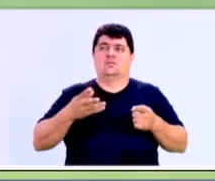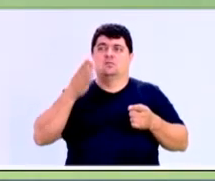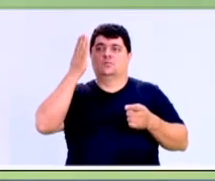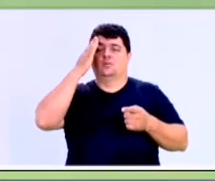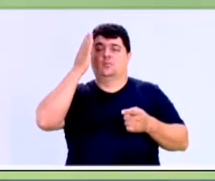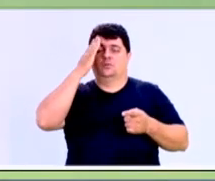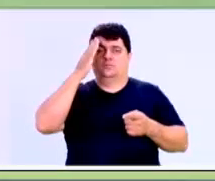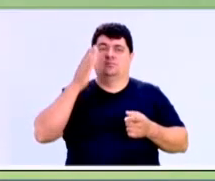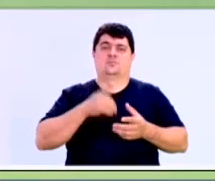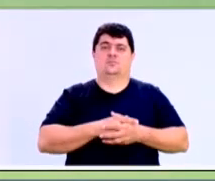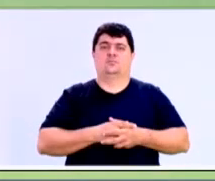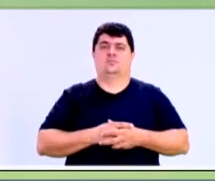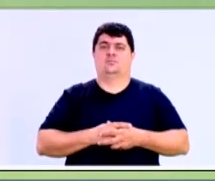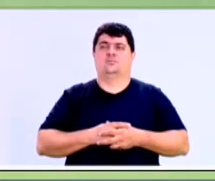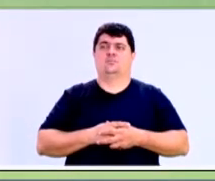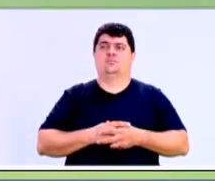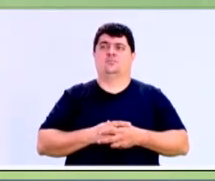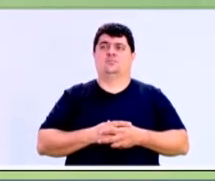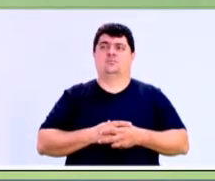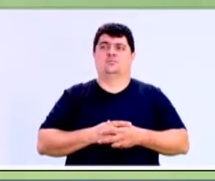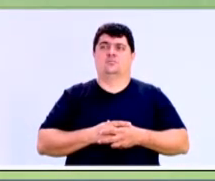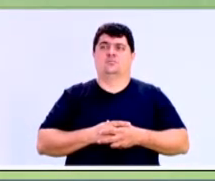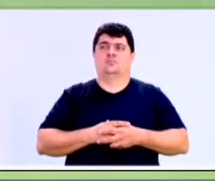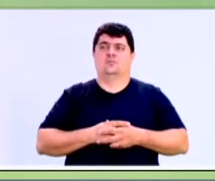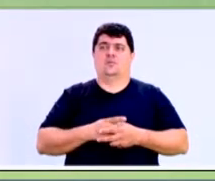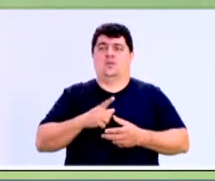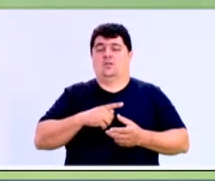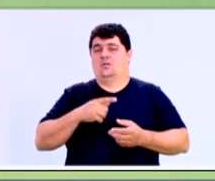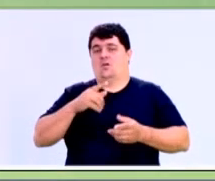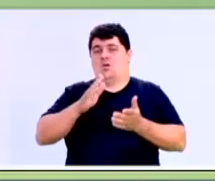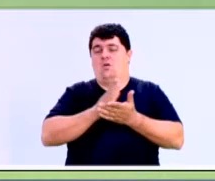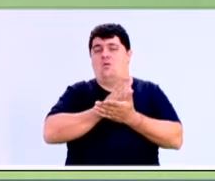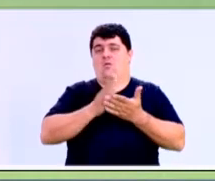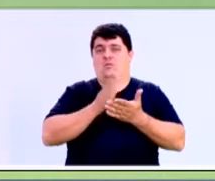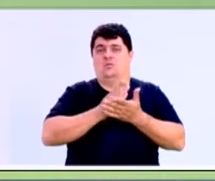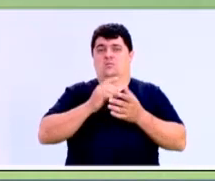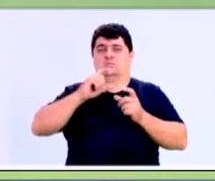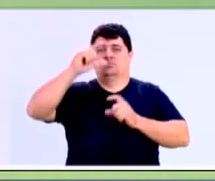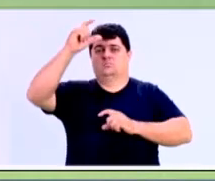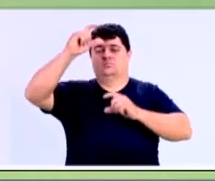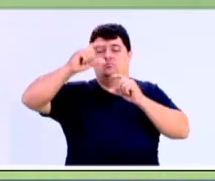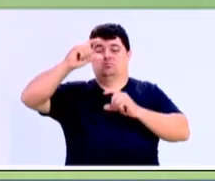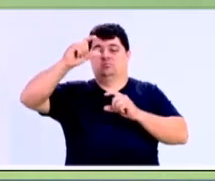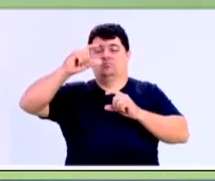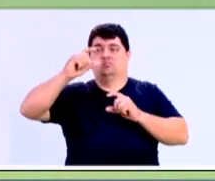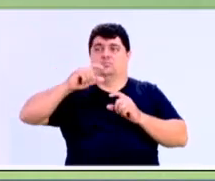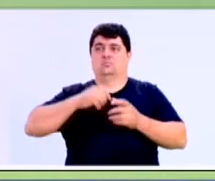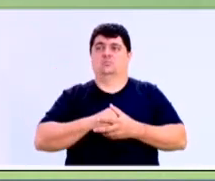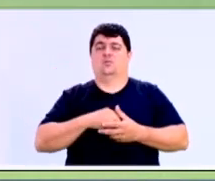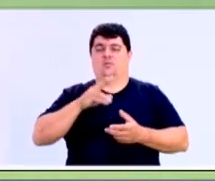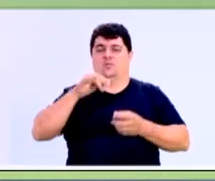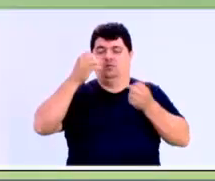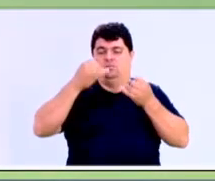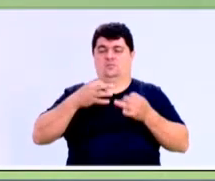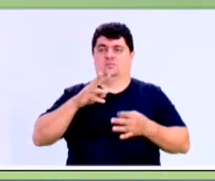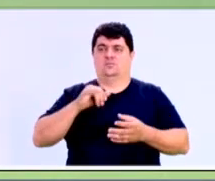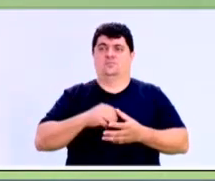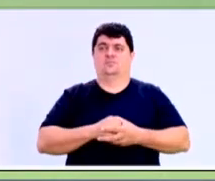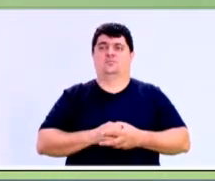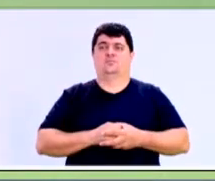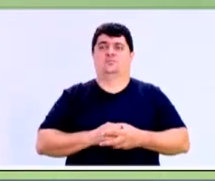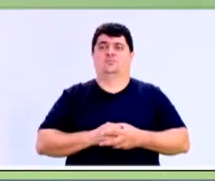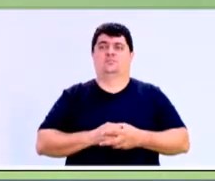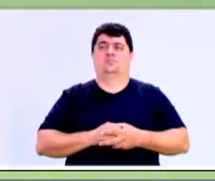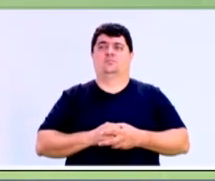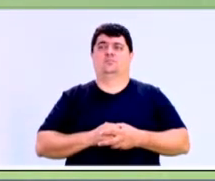receita, muitos fazem da receita líquida, muitos fazem da receita bruta, daqui a pouquinho a gente vai expandir mais sobre isso, ok?